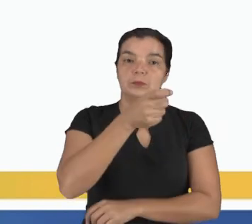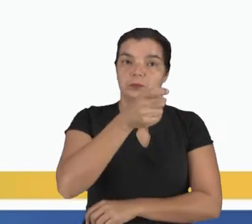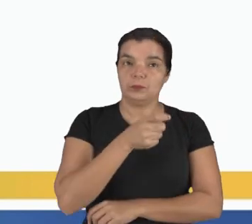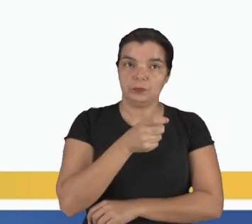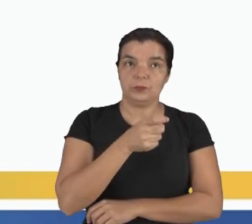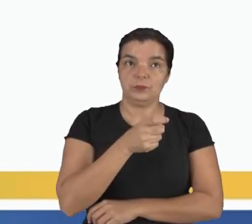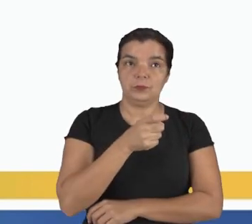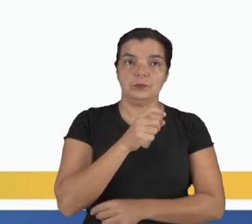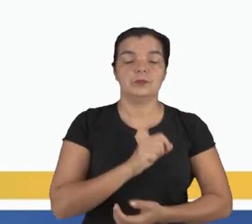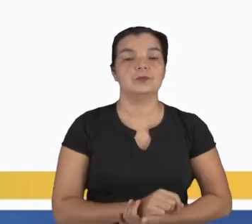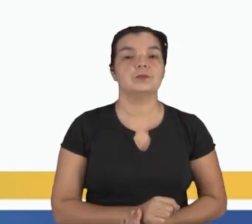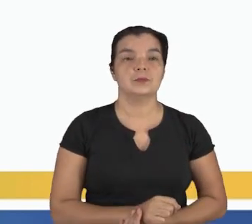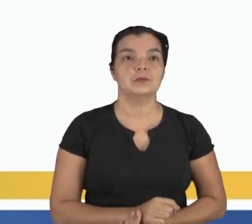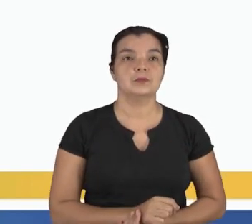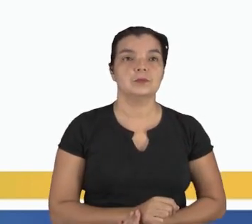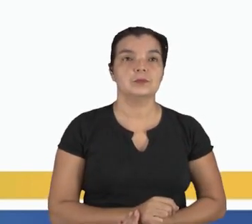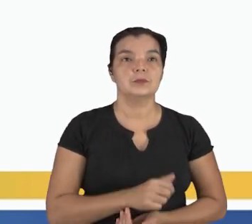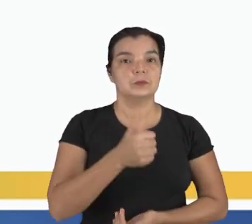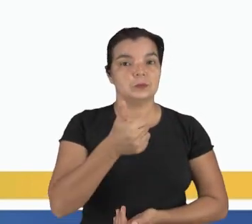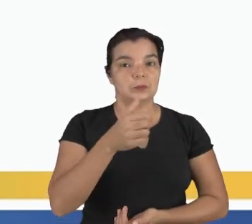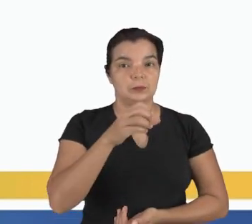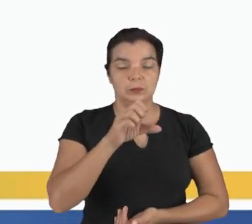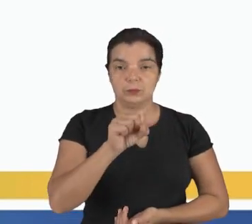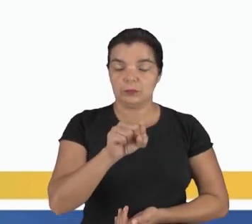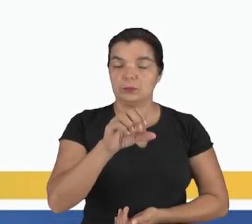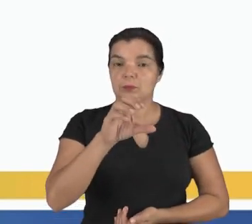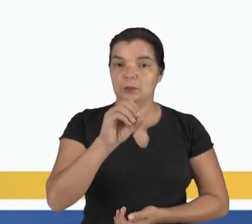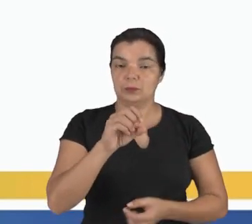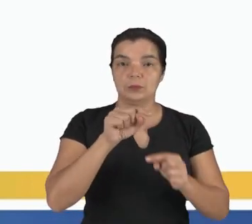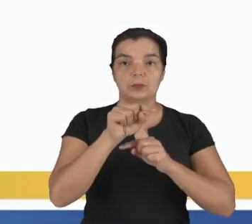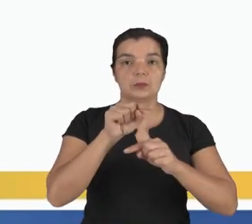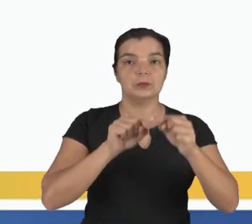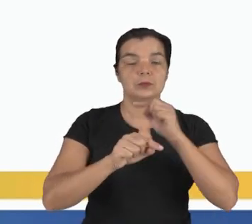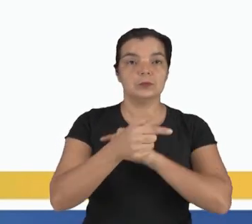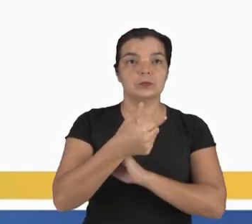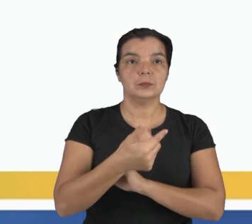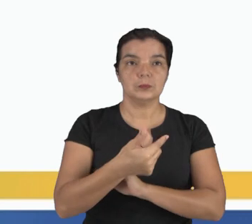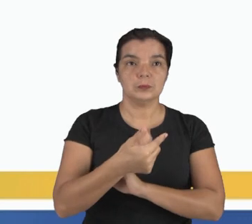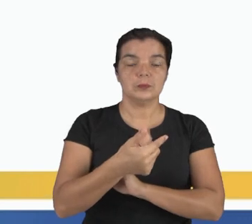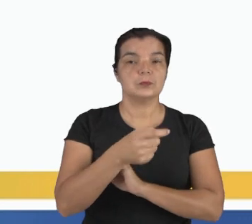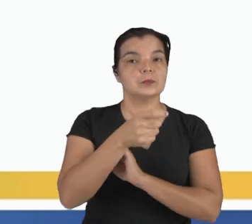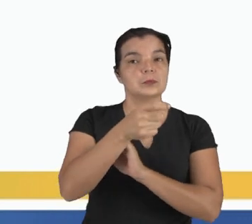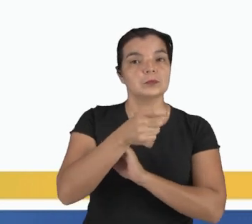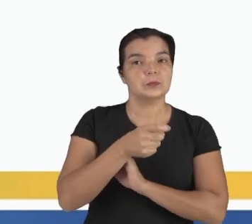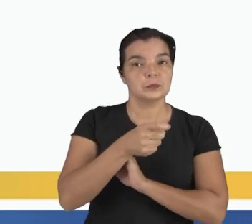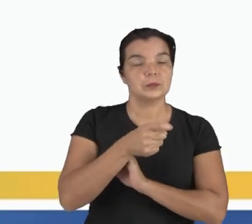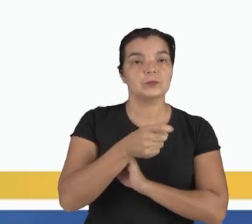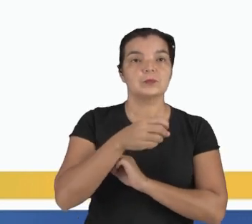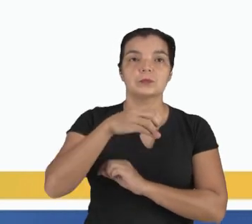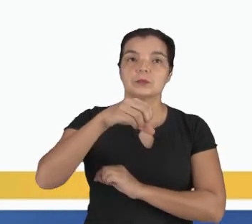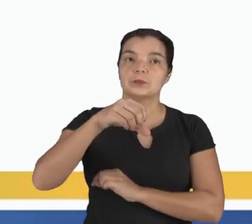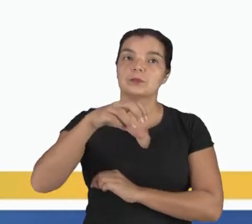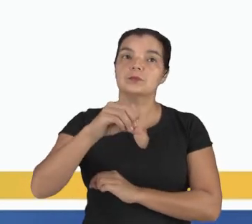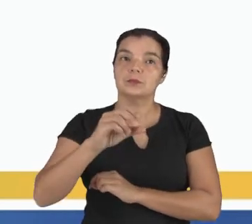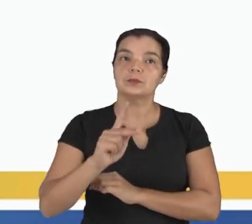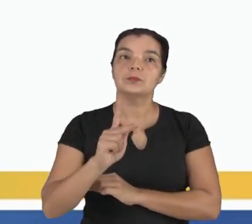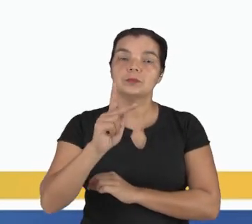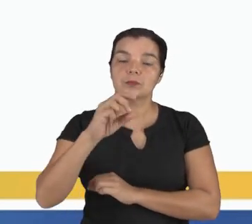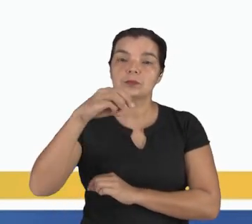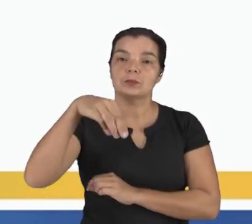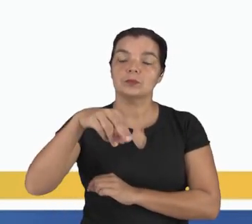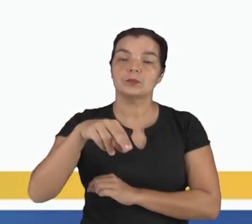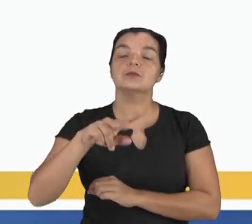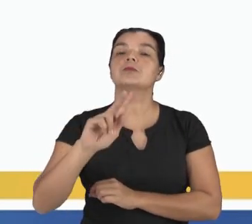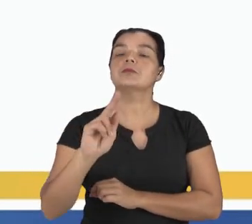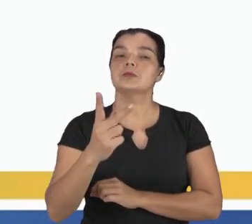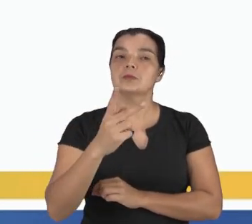ficar, isolo x, x é igual a 180 dividido para 2, 90. X